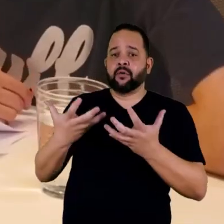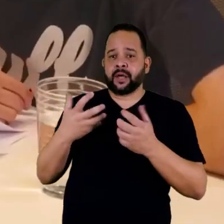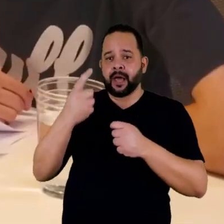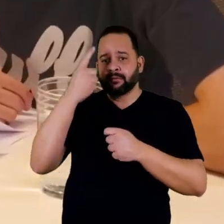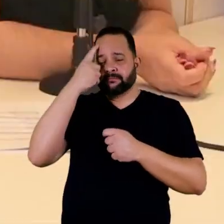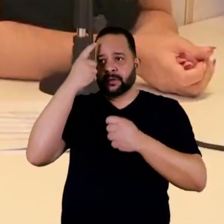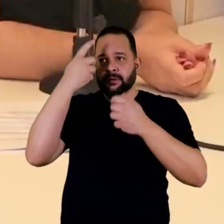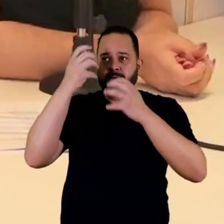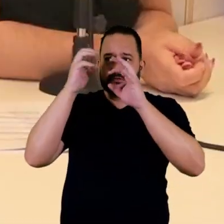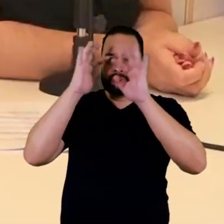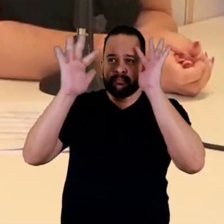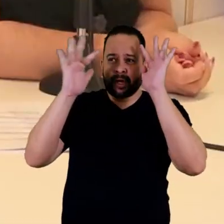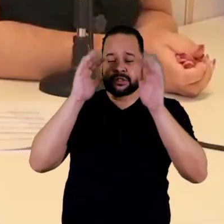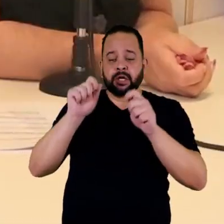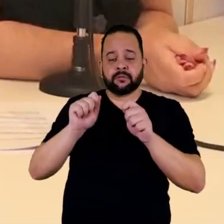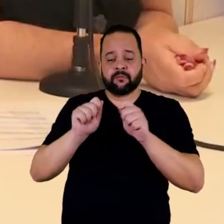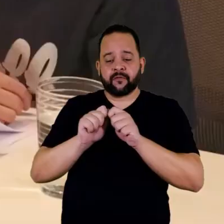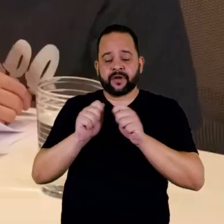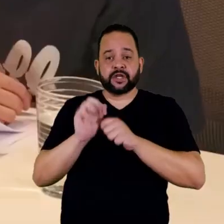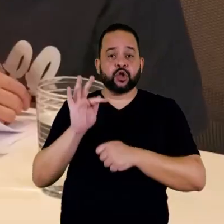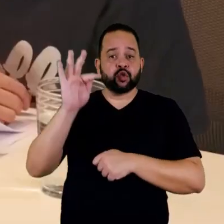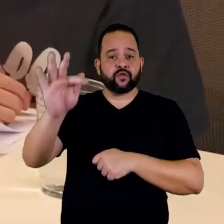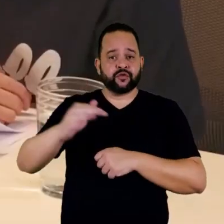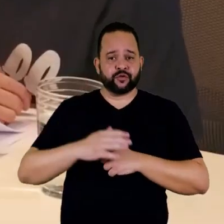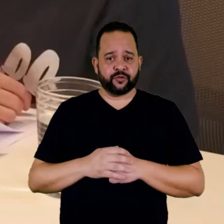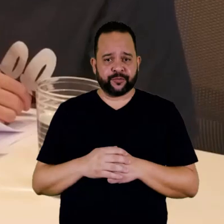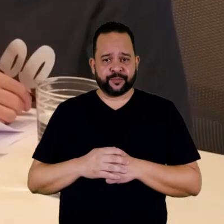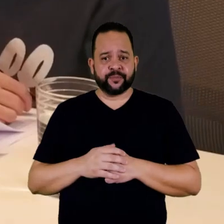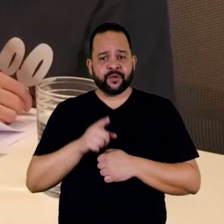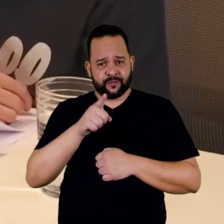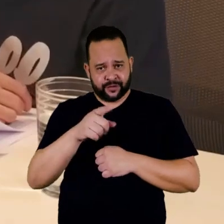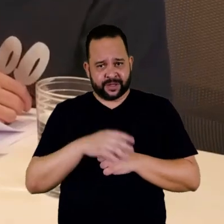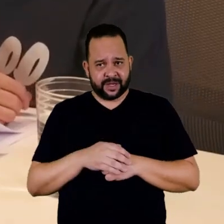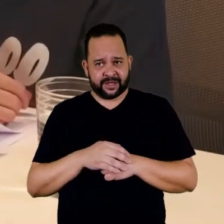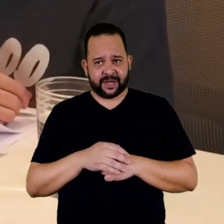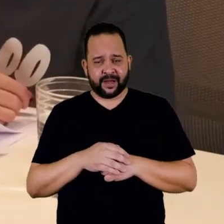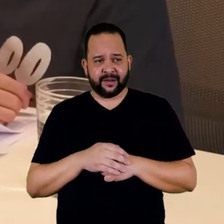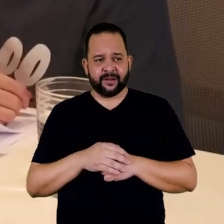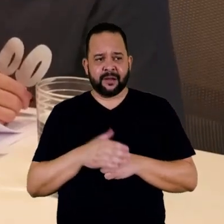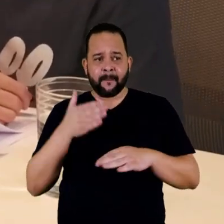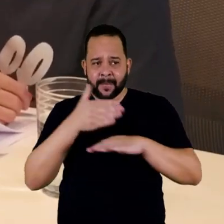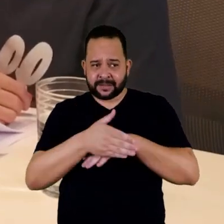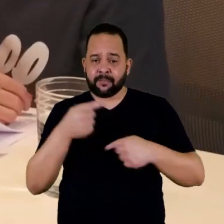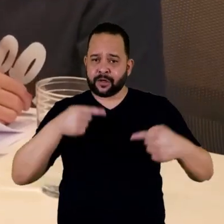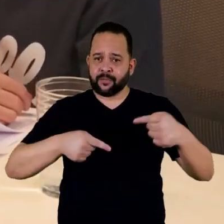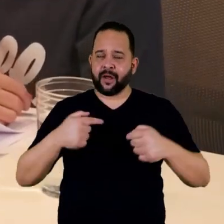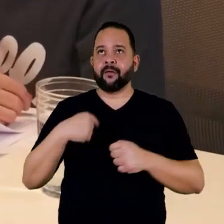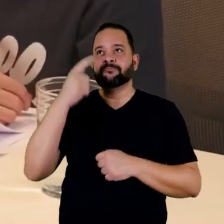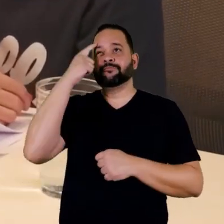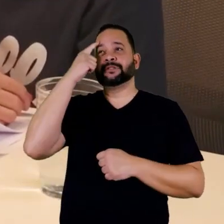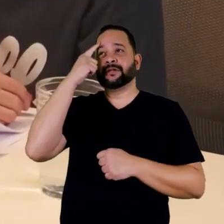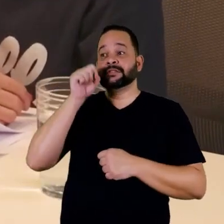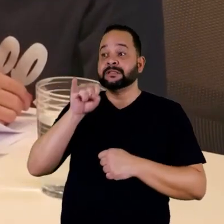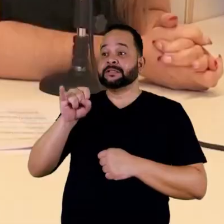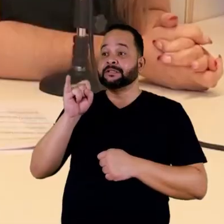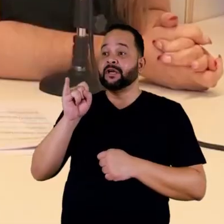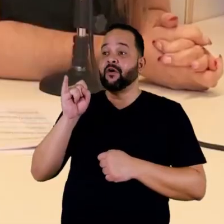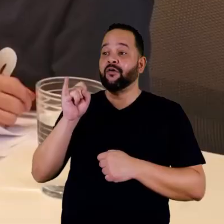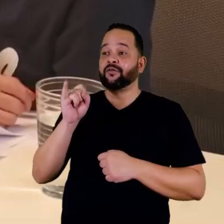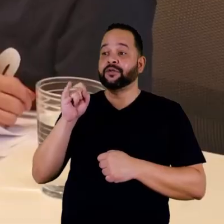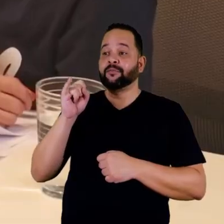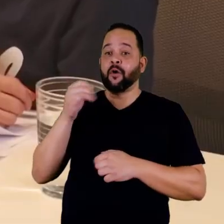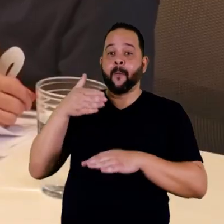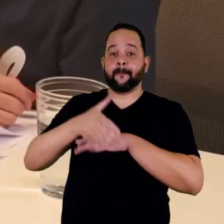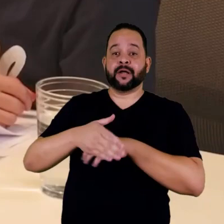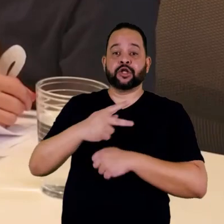aí kem já se imaginou na política às vezes eu pensava como seria se eu fosse Presidente como